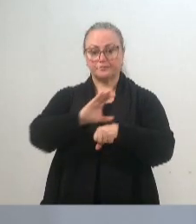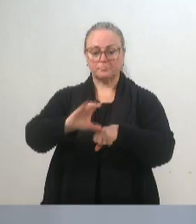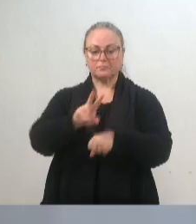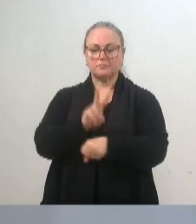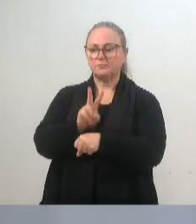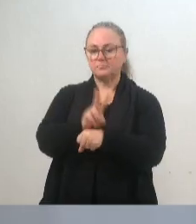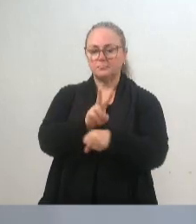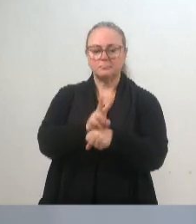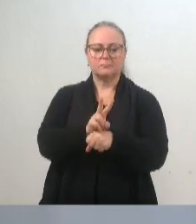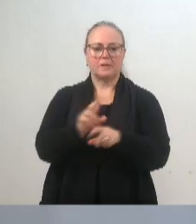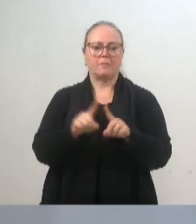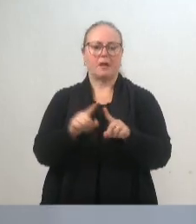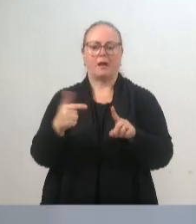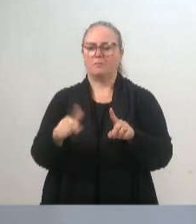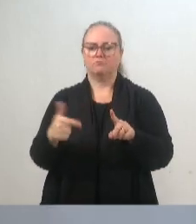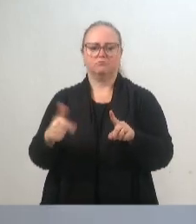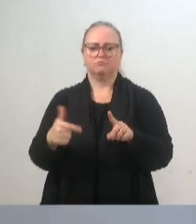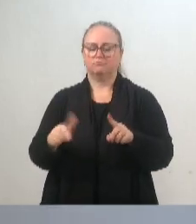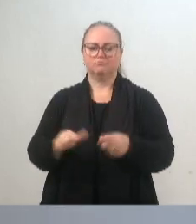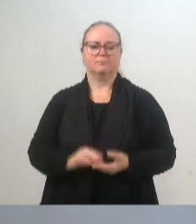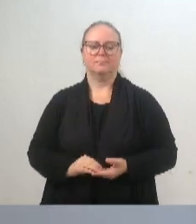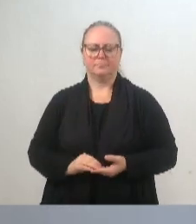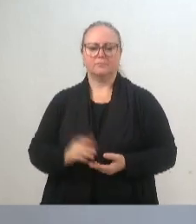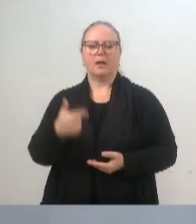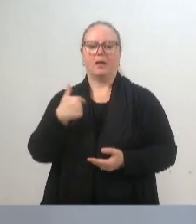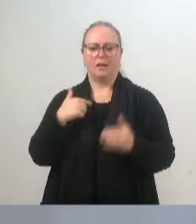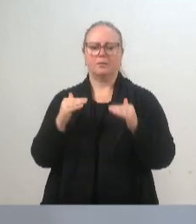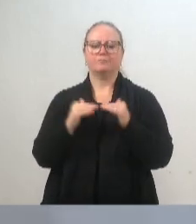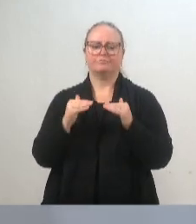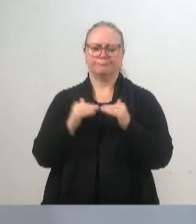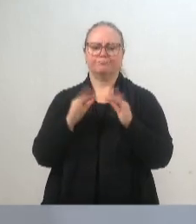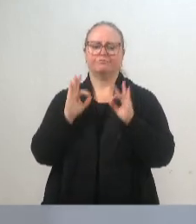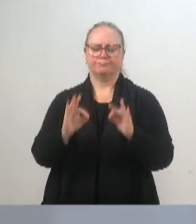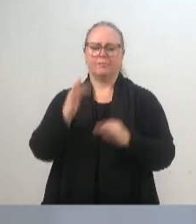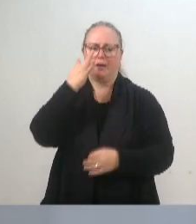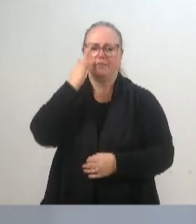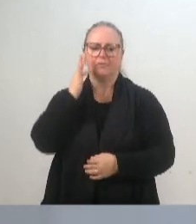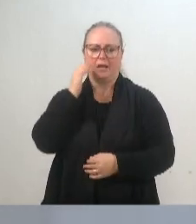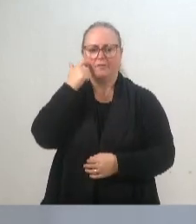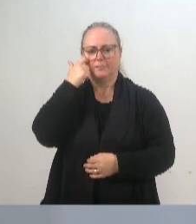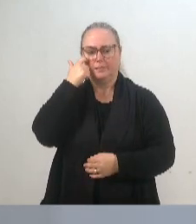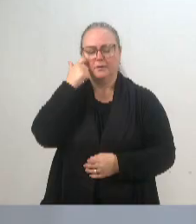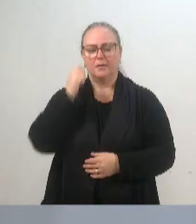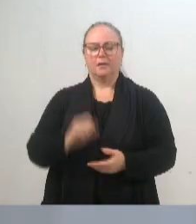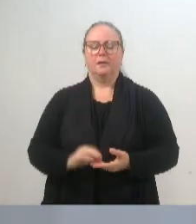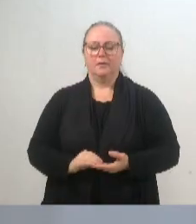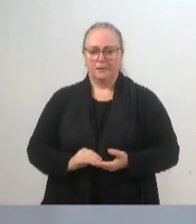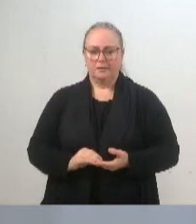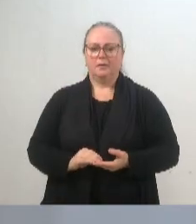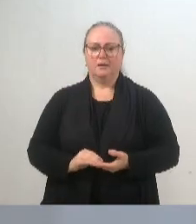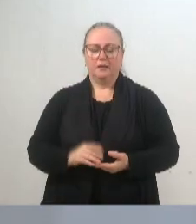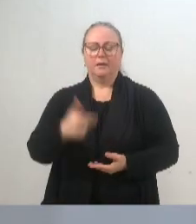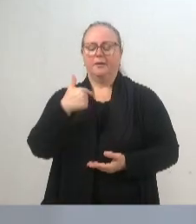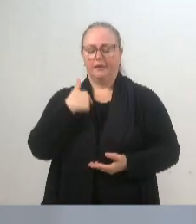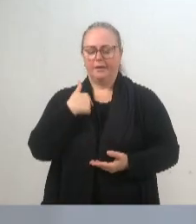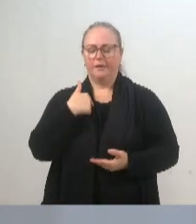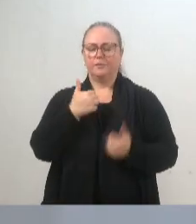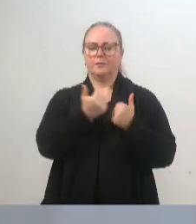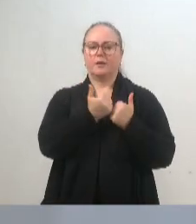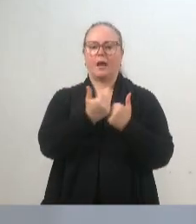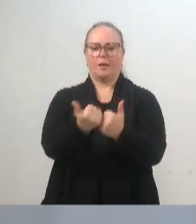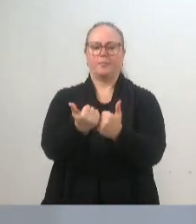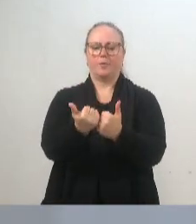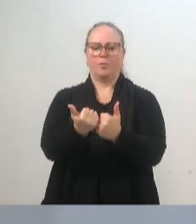proteger. E eu faço coro à fala do vereador Flávio Linhares e dizer que conte com o meu apoio para